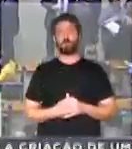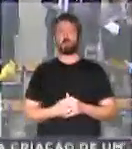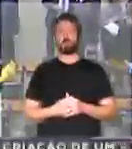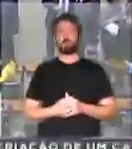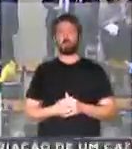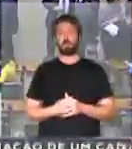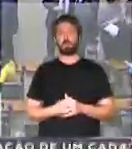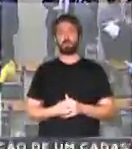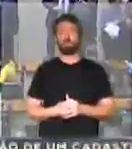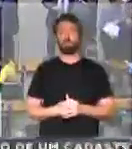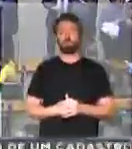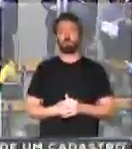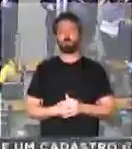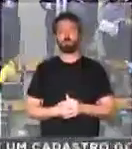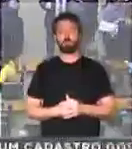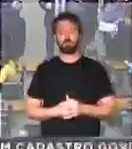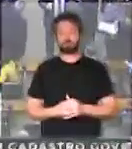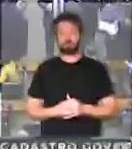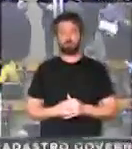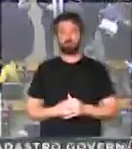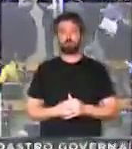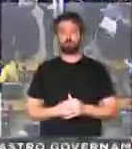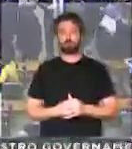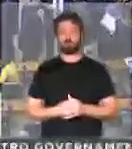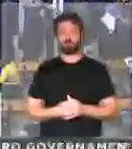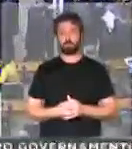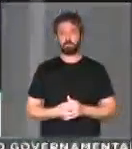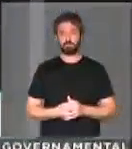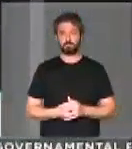7 minutos mais 1 minuto.